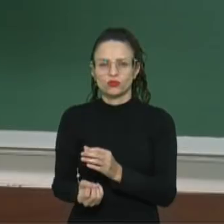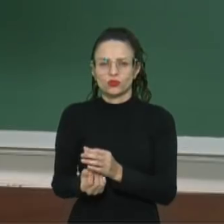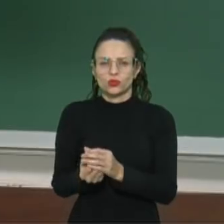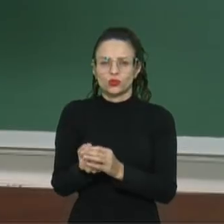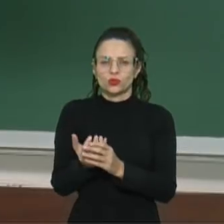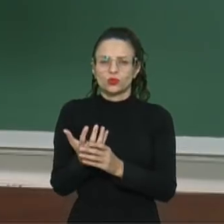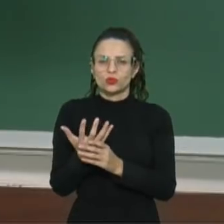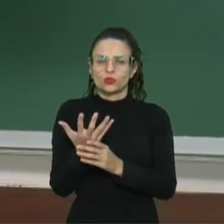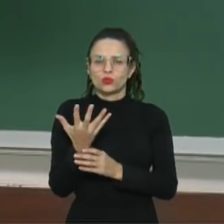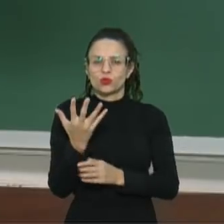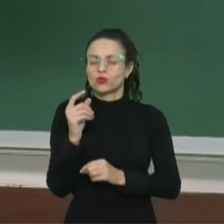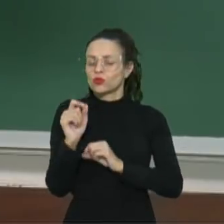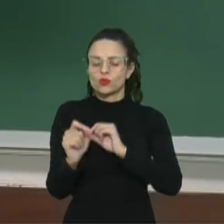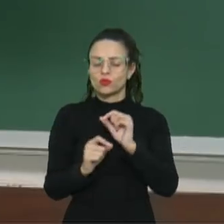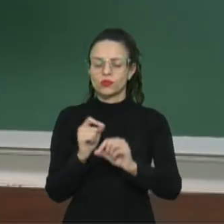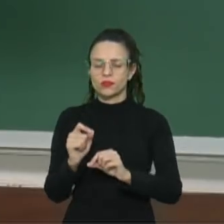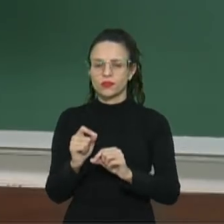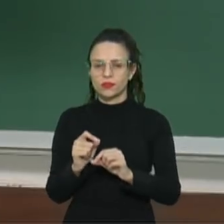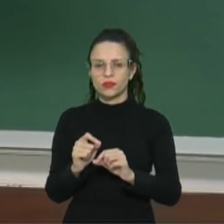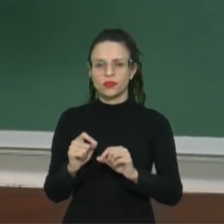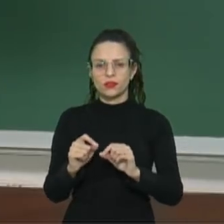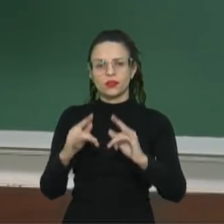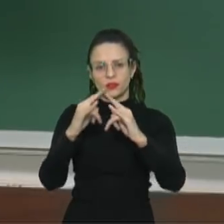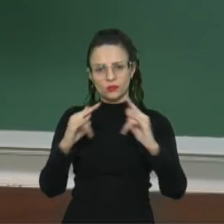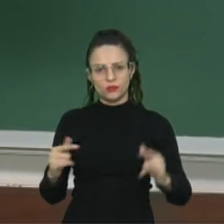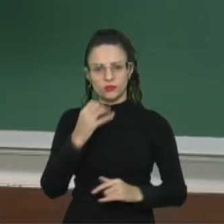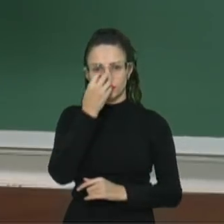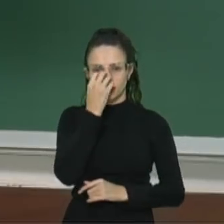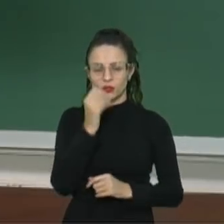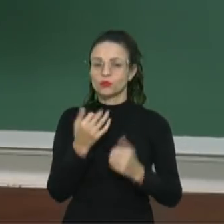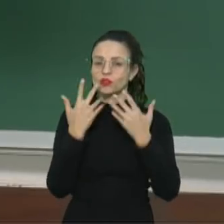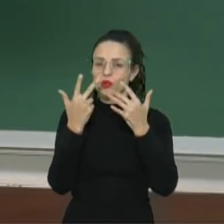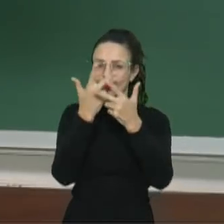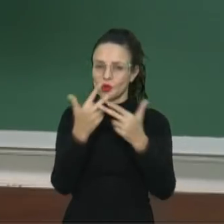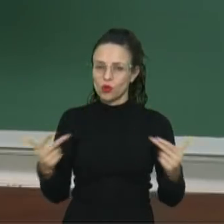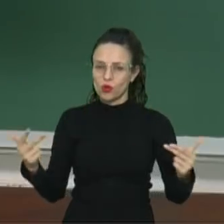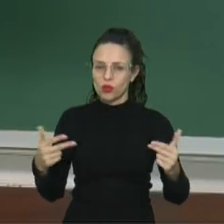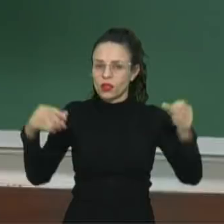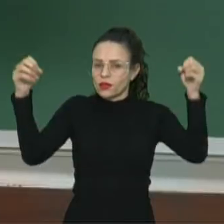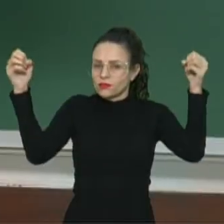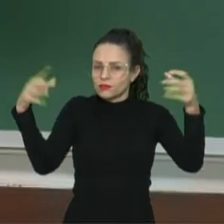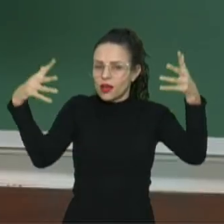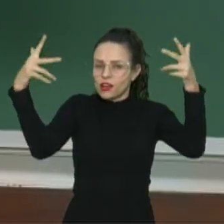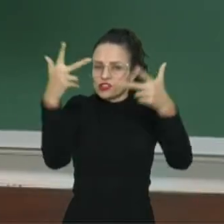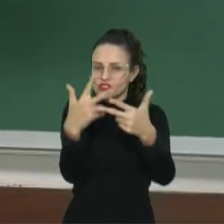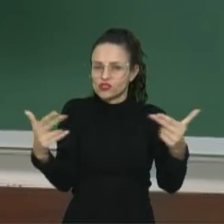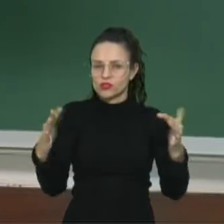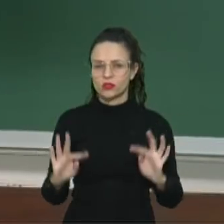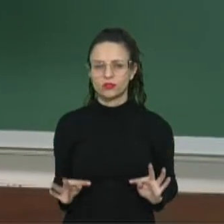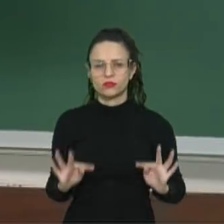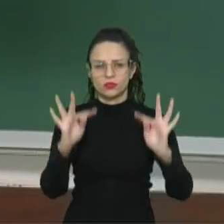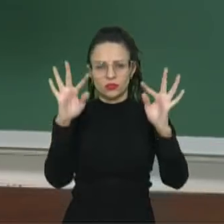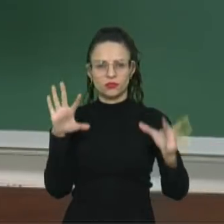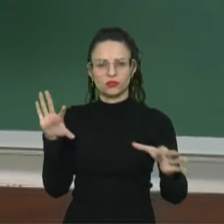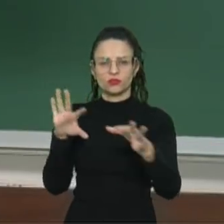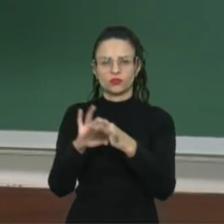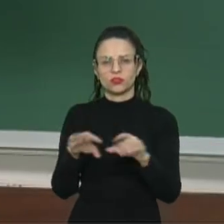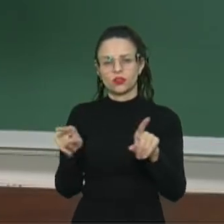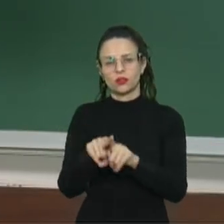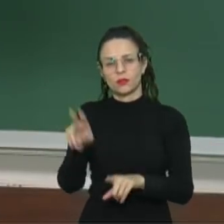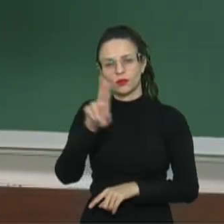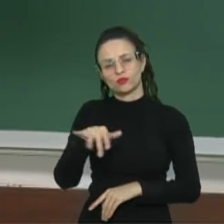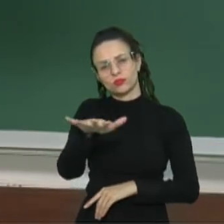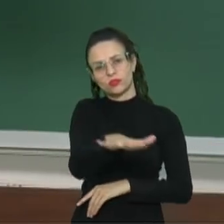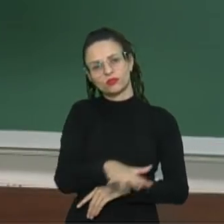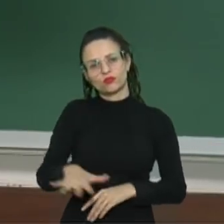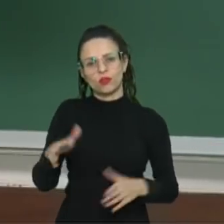que vai vir desse ovo, em um circo muito colorido, muito cheio de magia, de tecnologia, né? Uso do